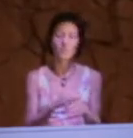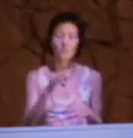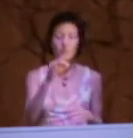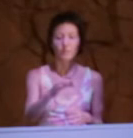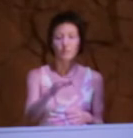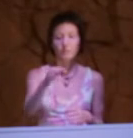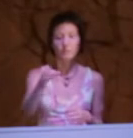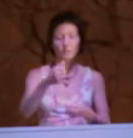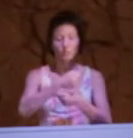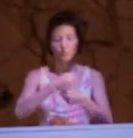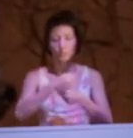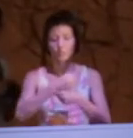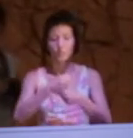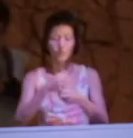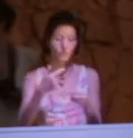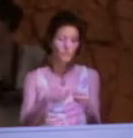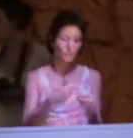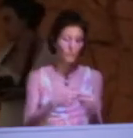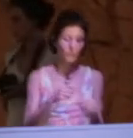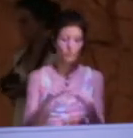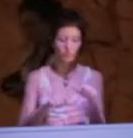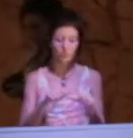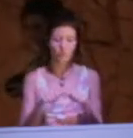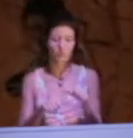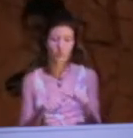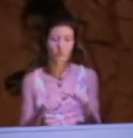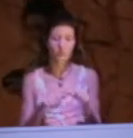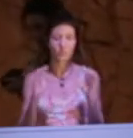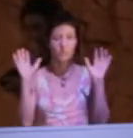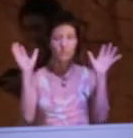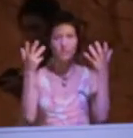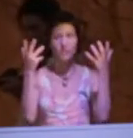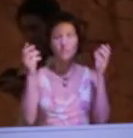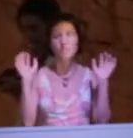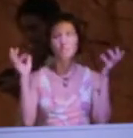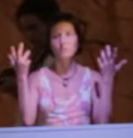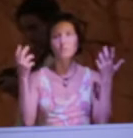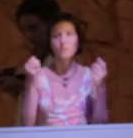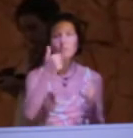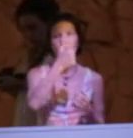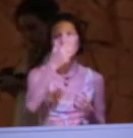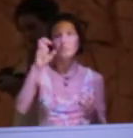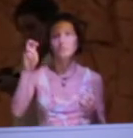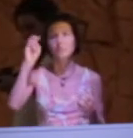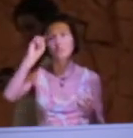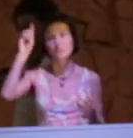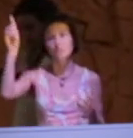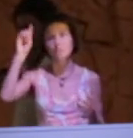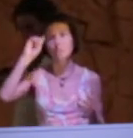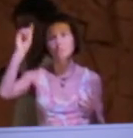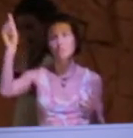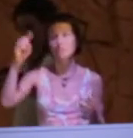ano, escolhe uma cidade sede e vai fazendo aquela celebração durante 15 dias para levar as pessoas